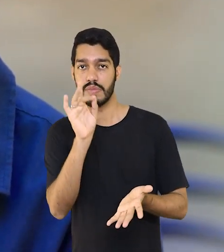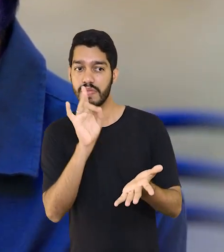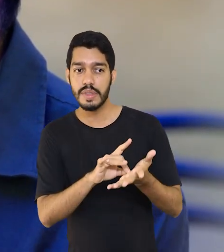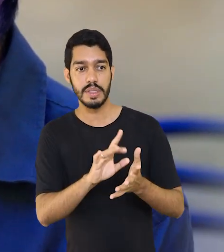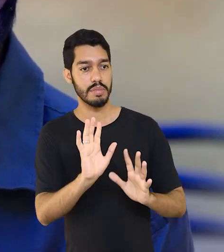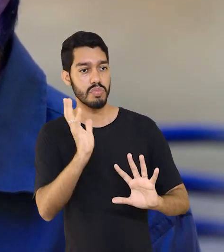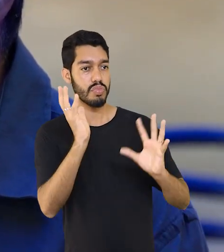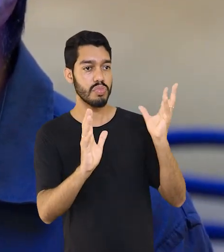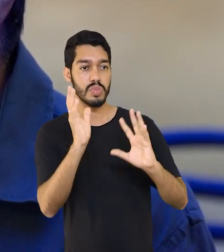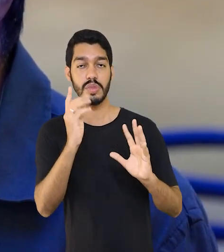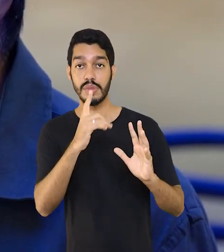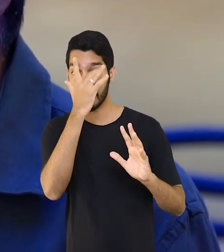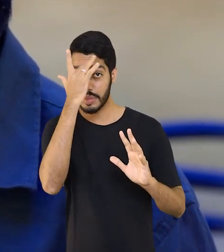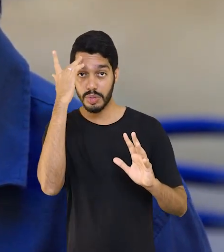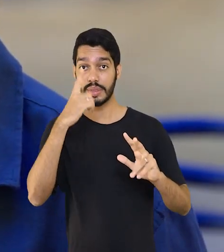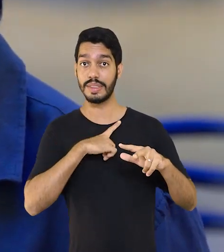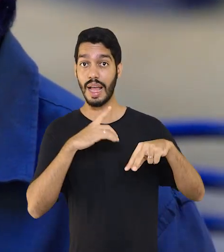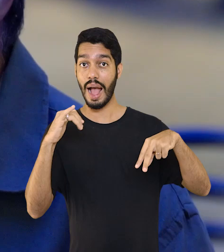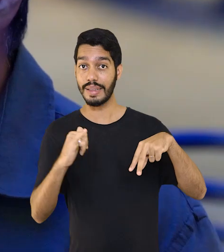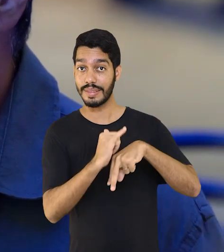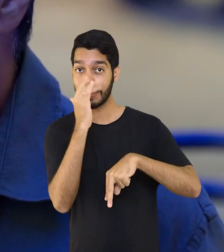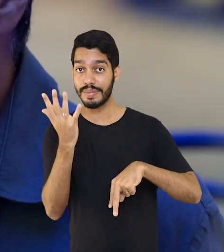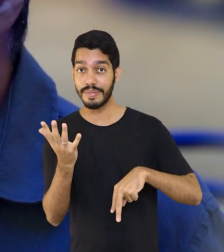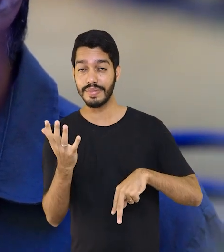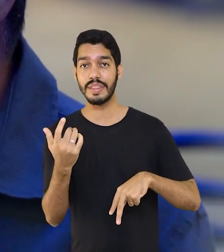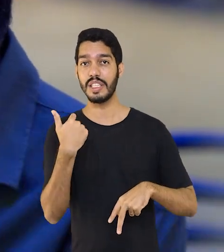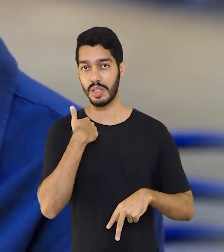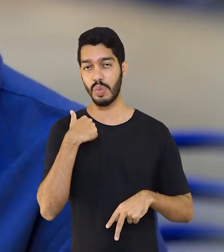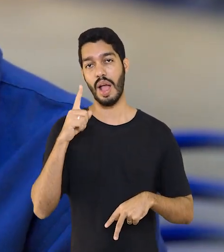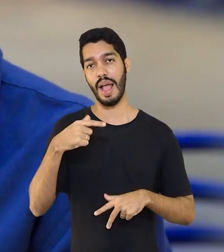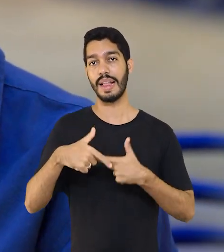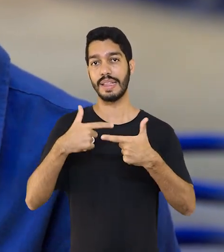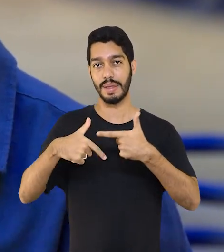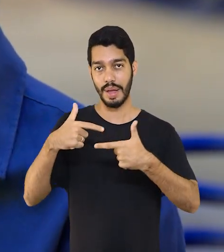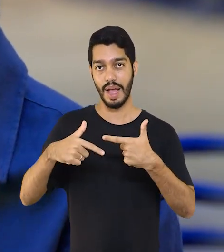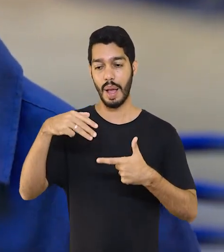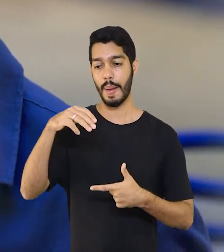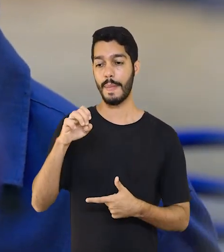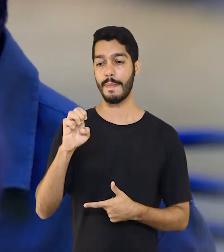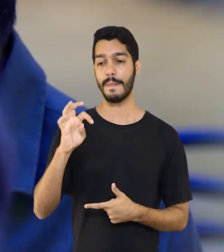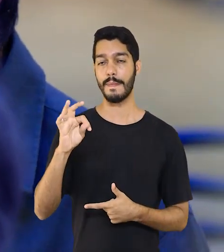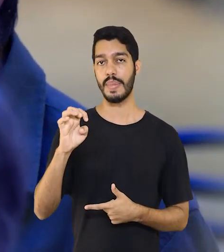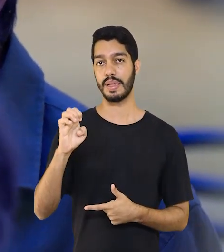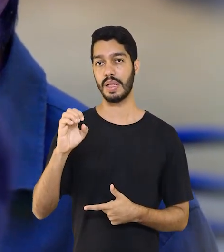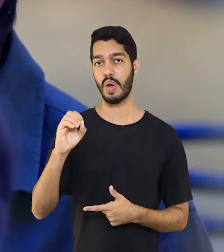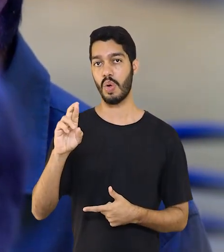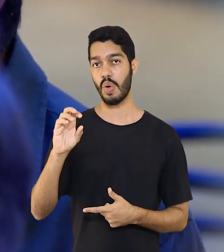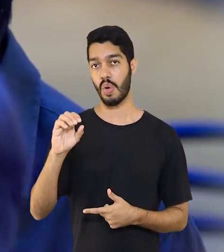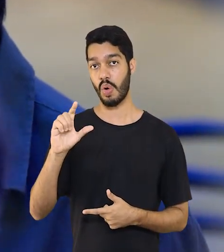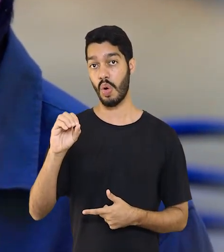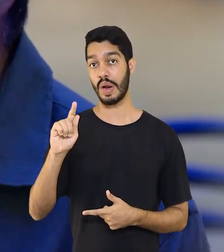que acontece efetivamente quando se acidenta. E eu sou meteorologista, né? Então, tipo, hoje é o dia